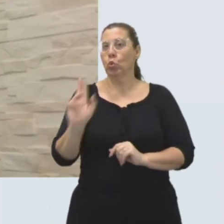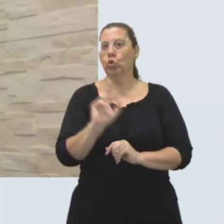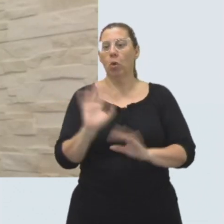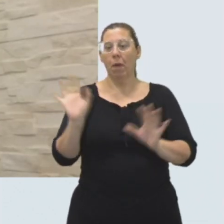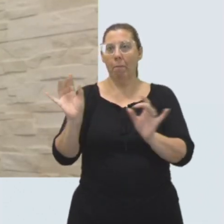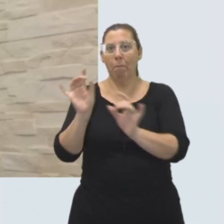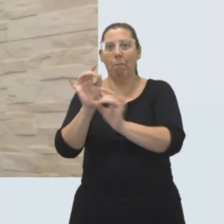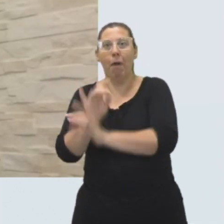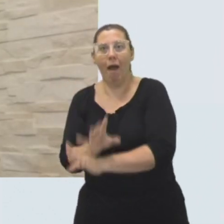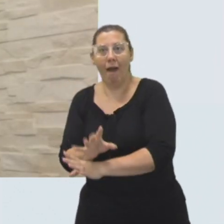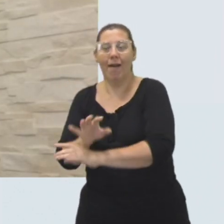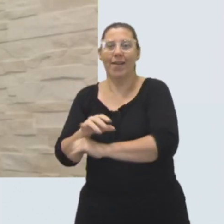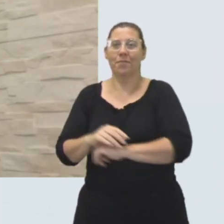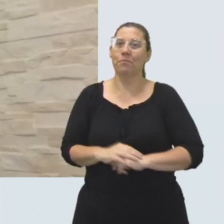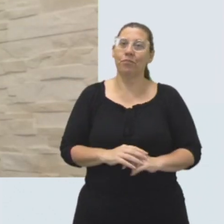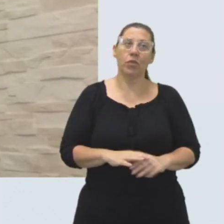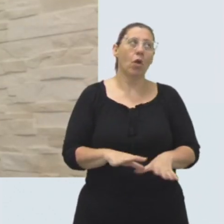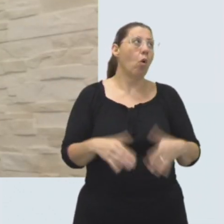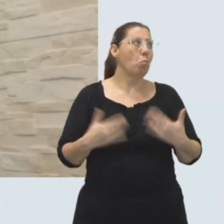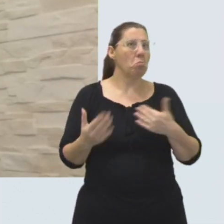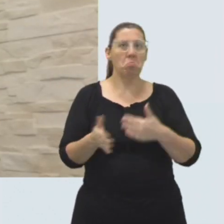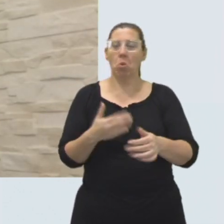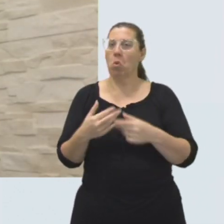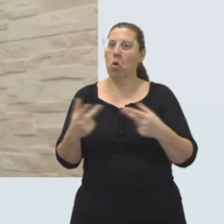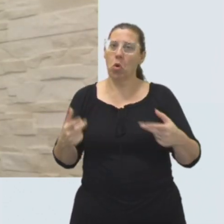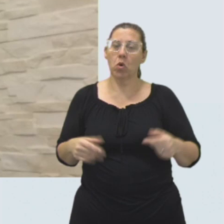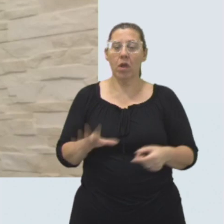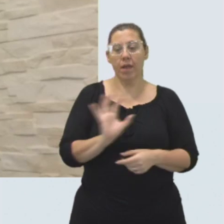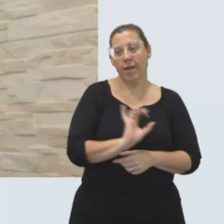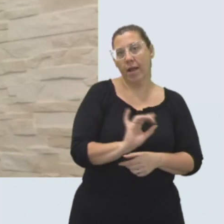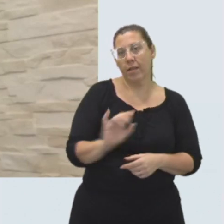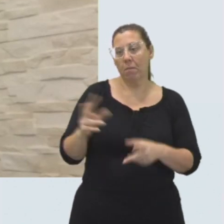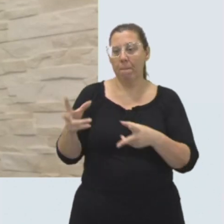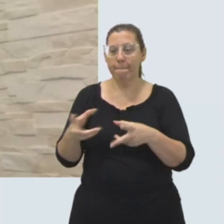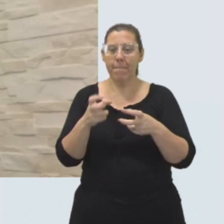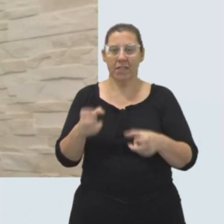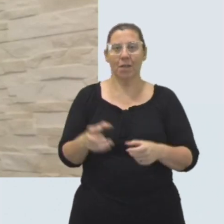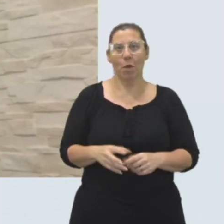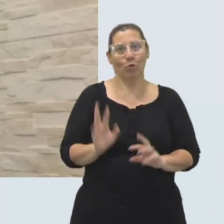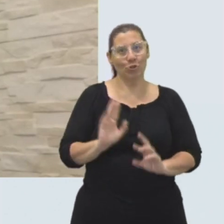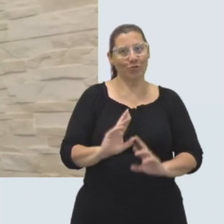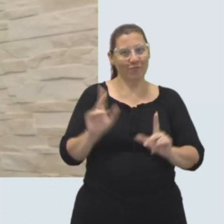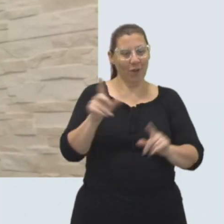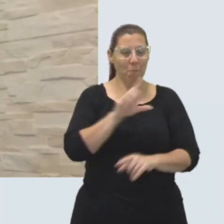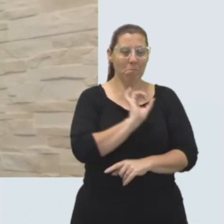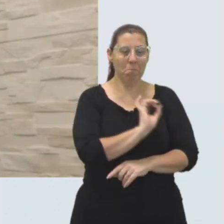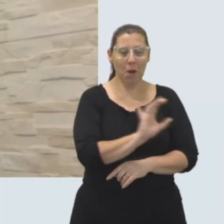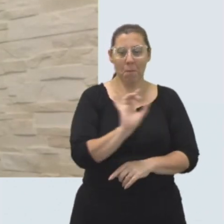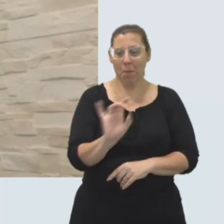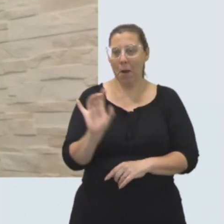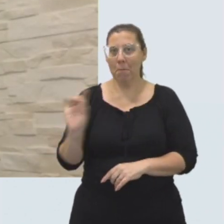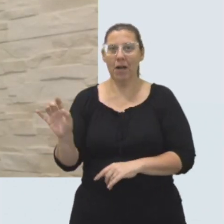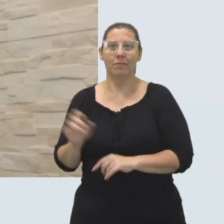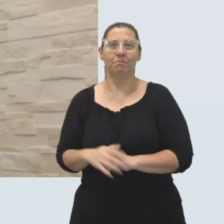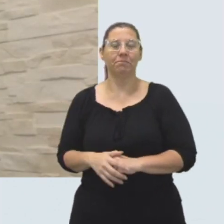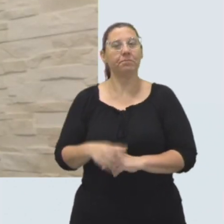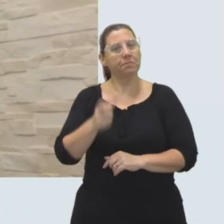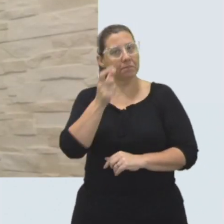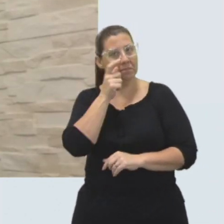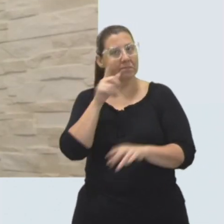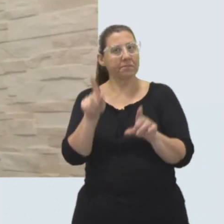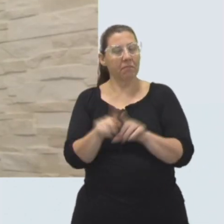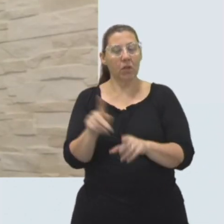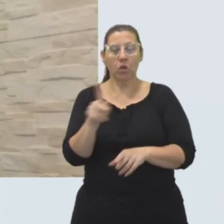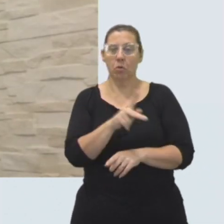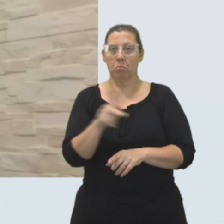desfecho, ou qualquer outra coisa que cada um tenha visto individualmente, né? Outra coisa interessante é que professores